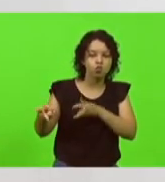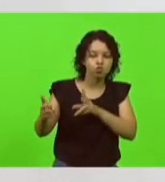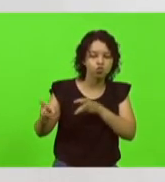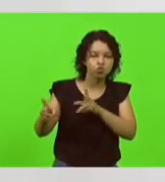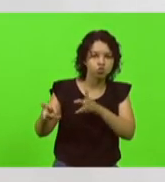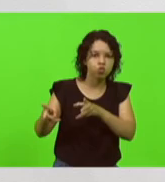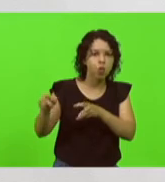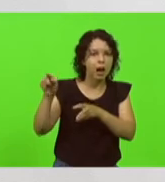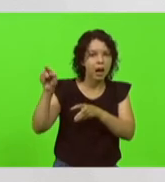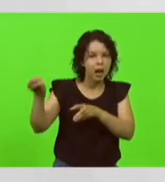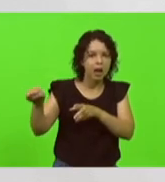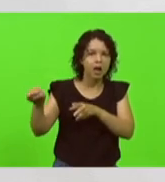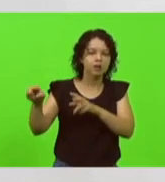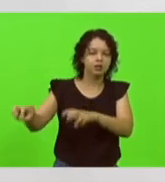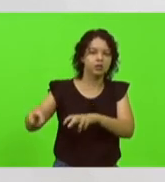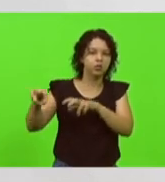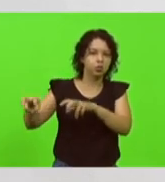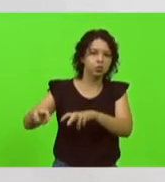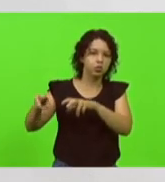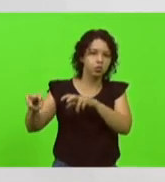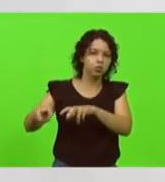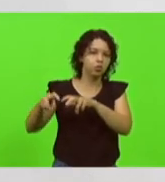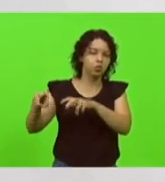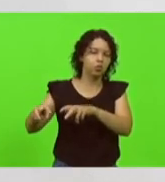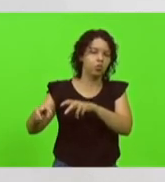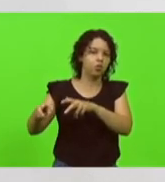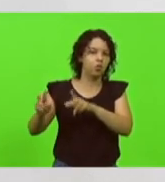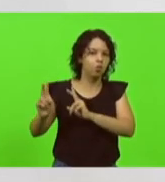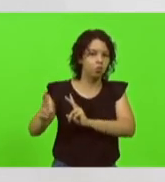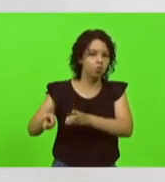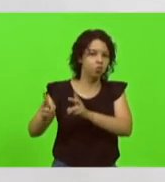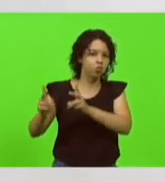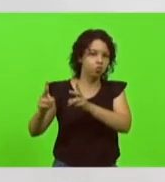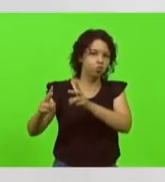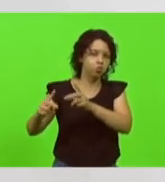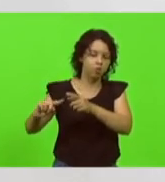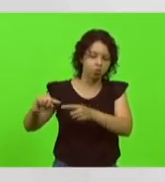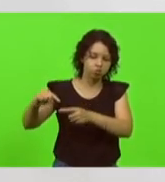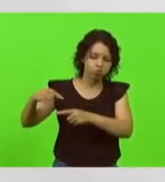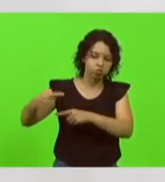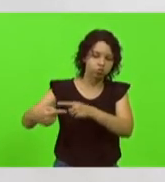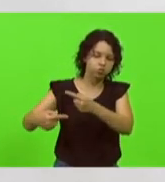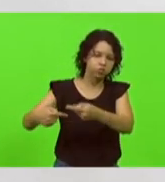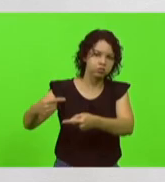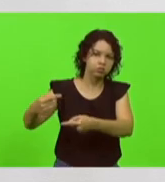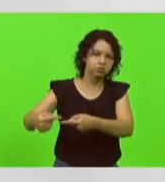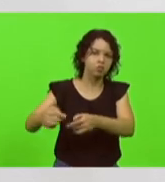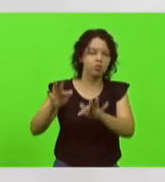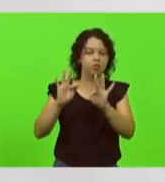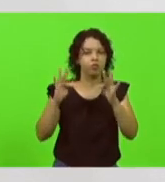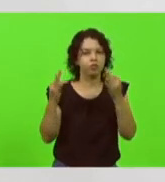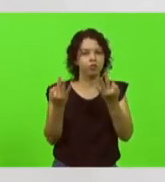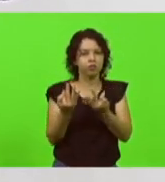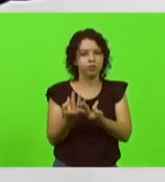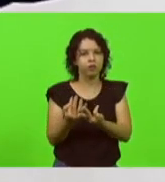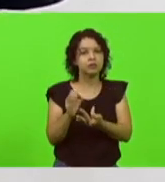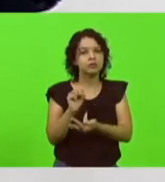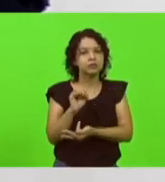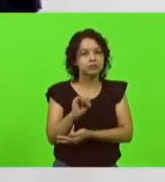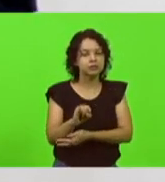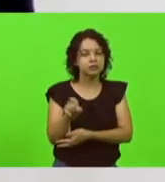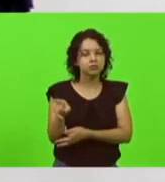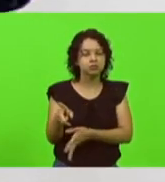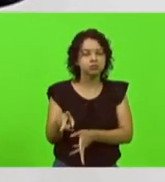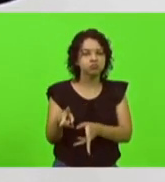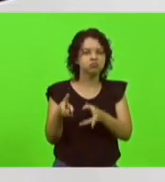na agricultura, dando continuidade à sucessão familiar, se ele percebe que